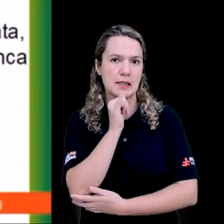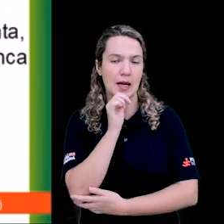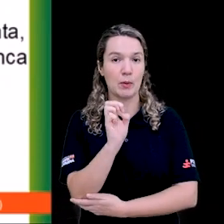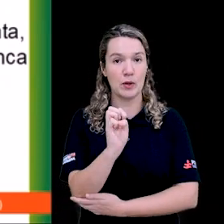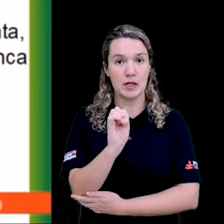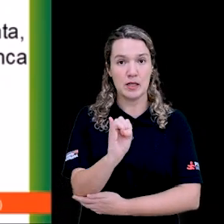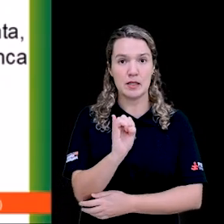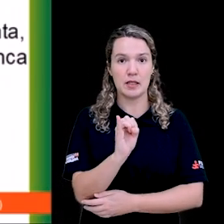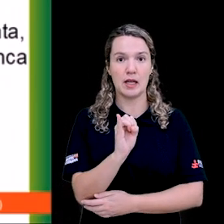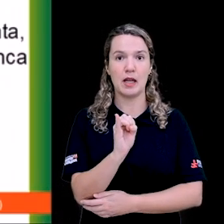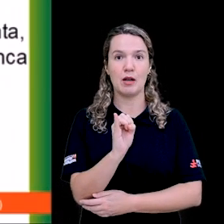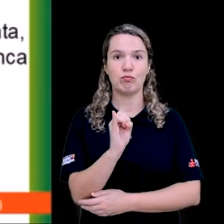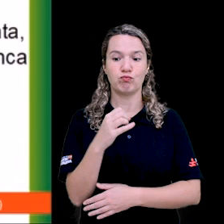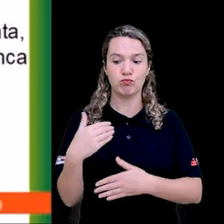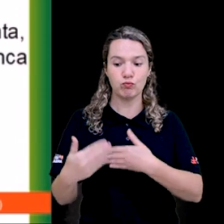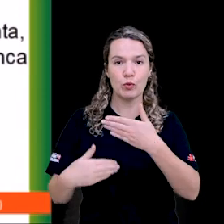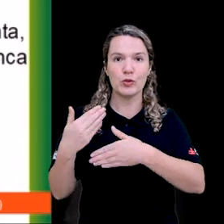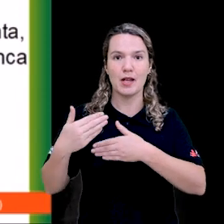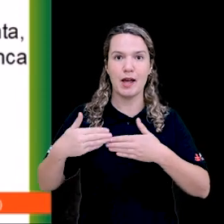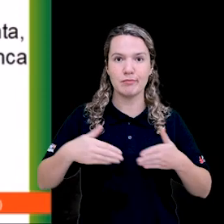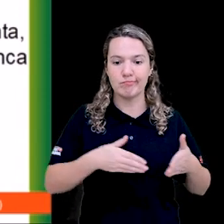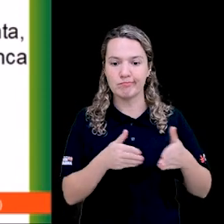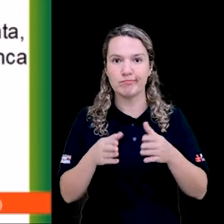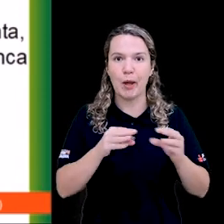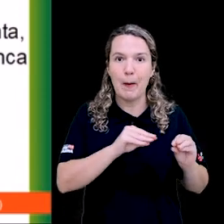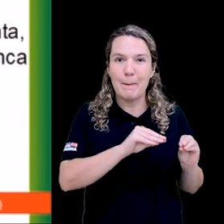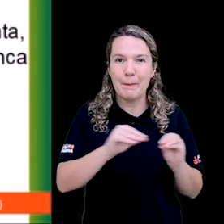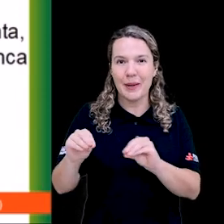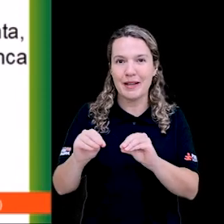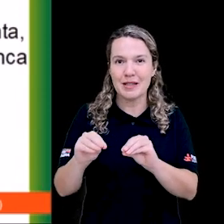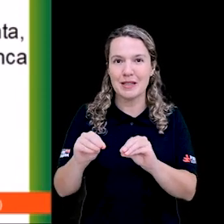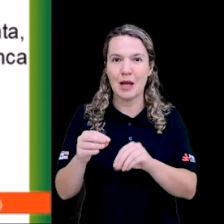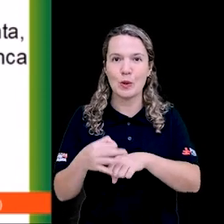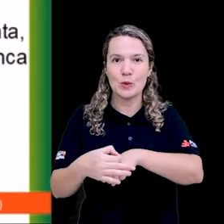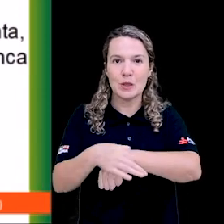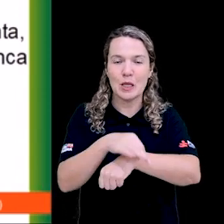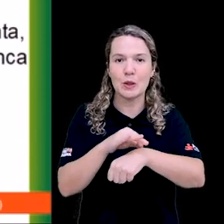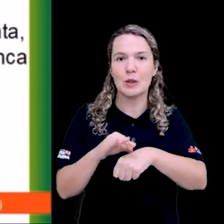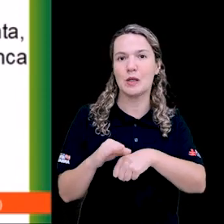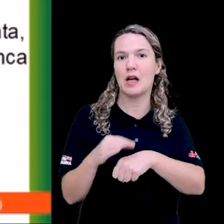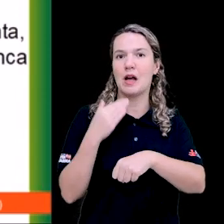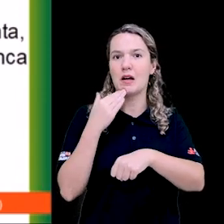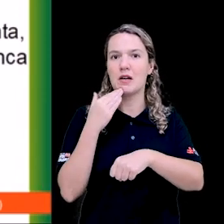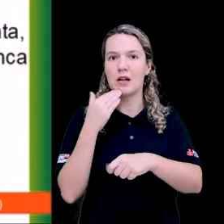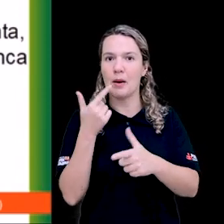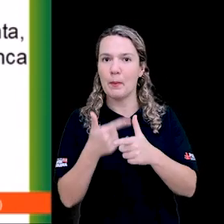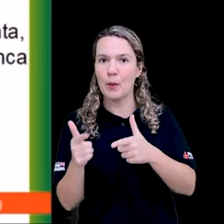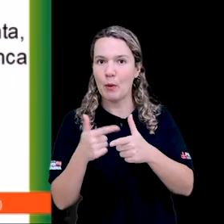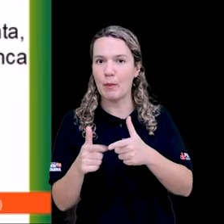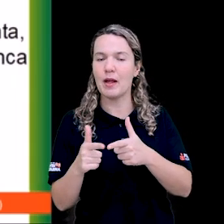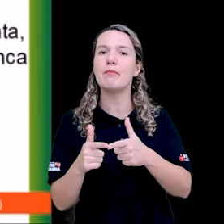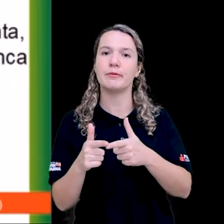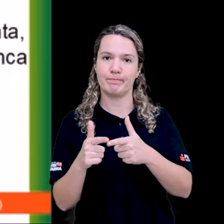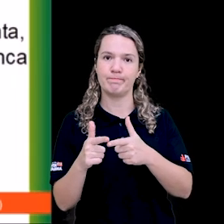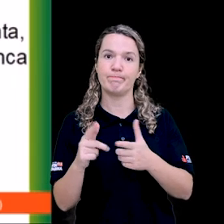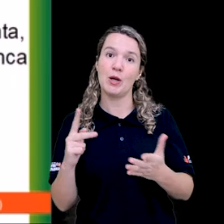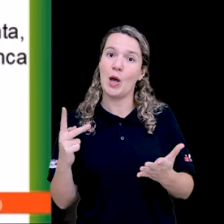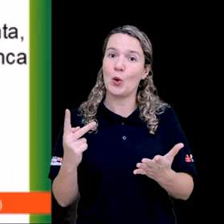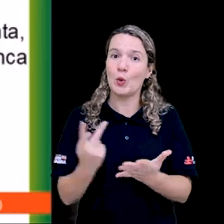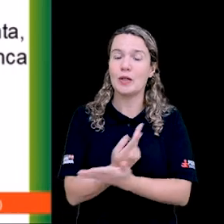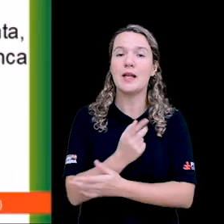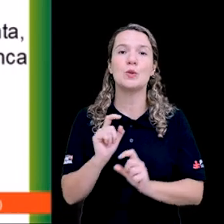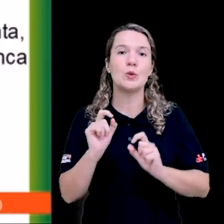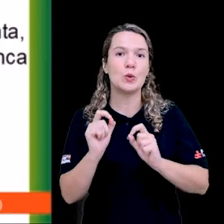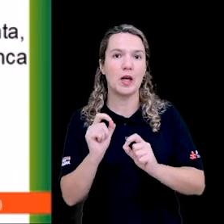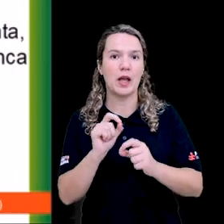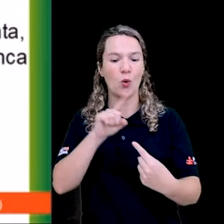migração celular é perturbado? O que ocorre é que as células elas acabam não atingindo o seu